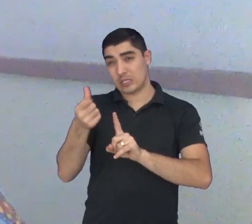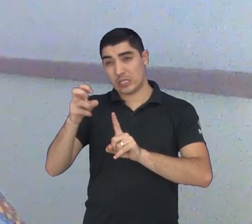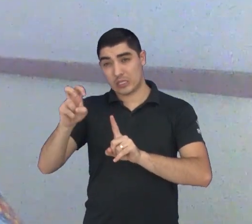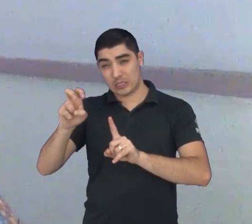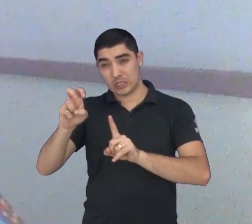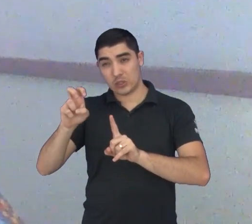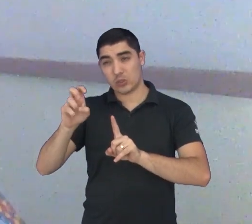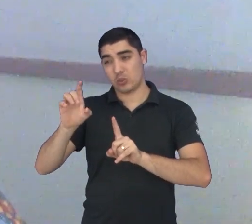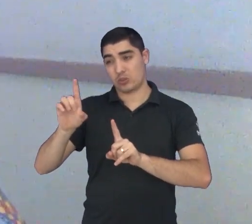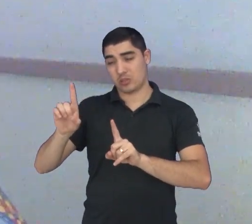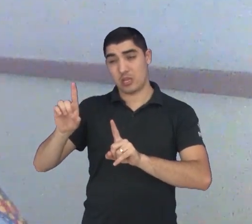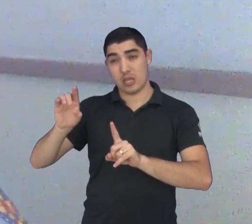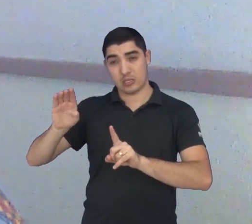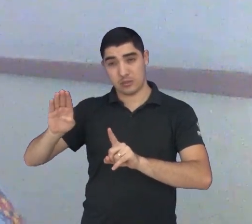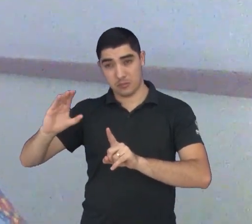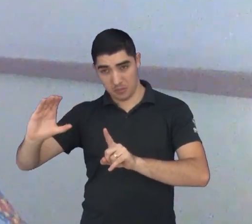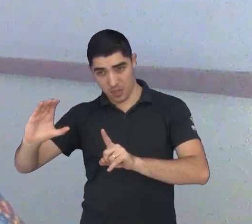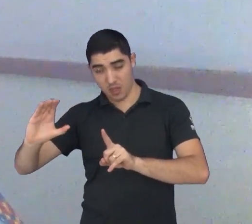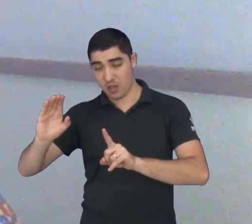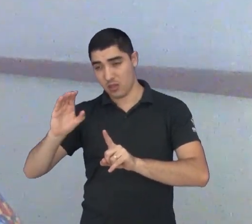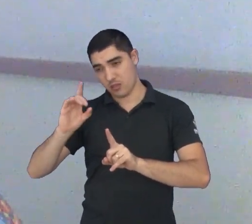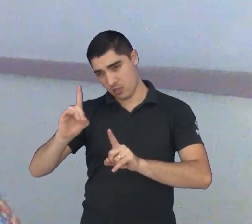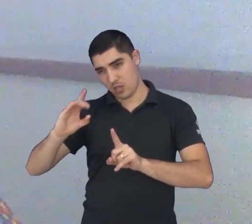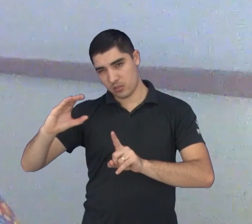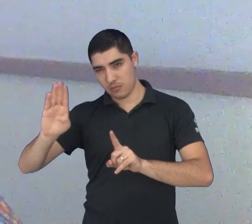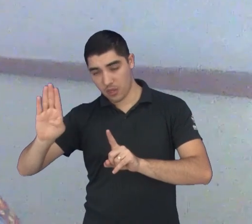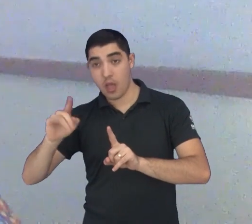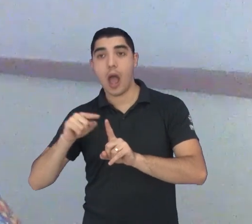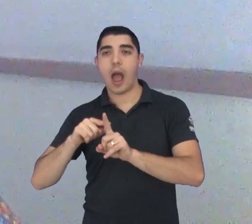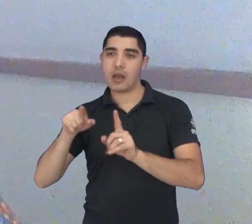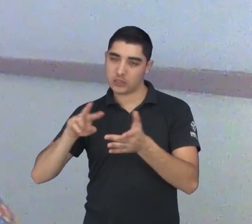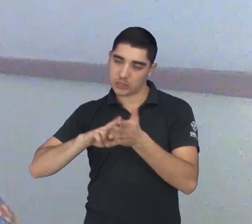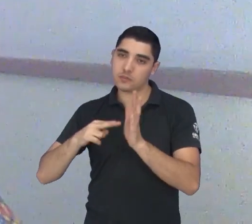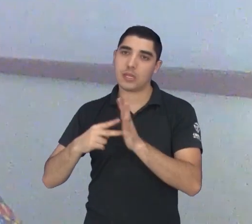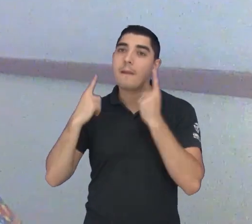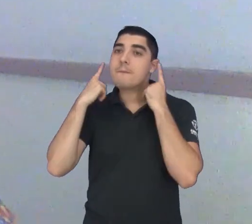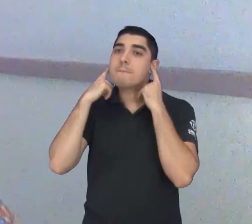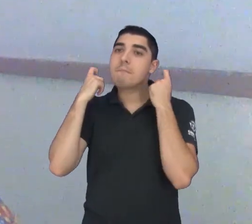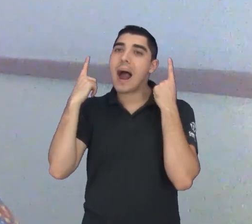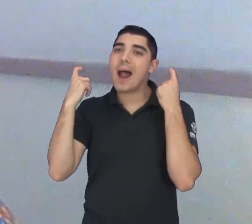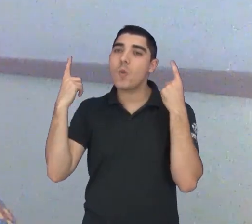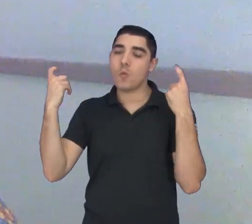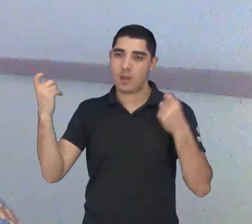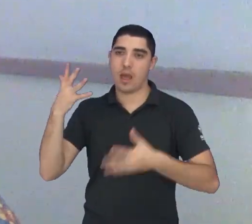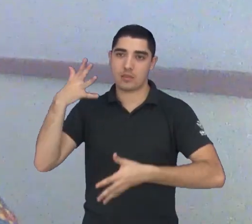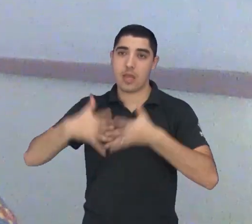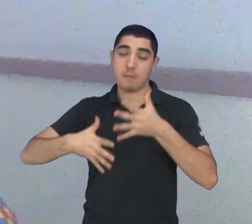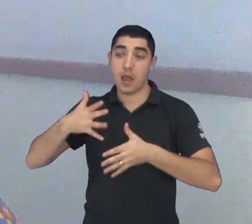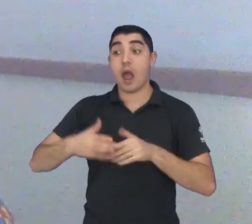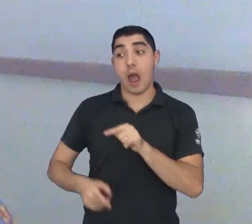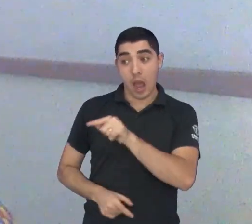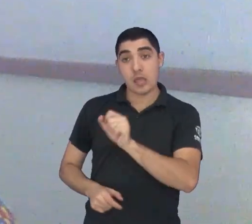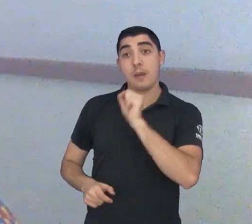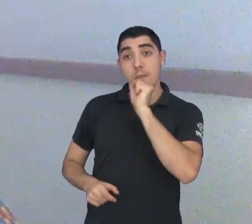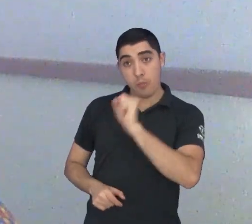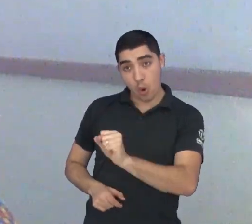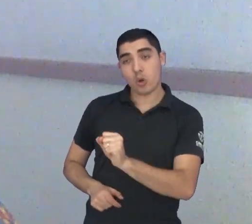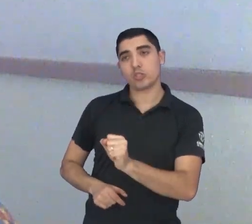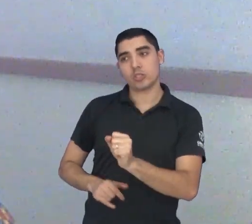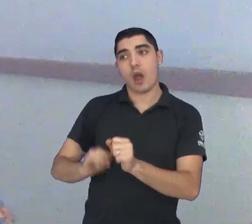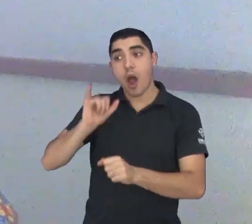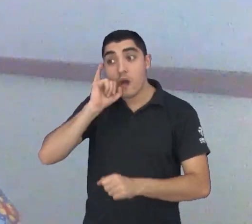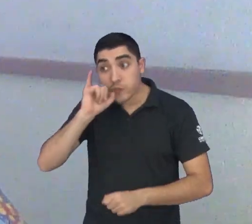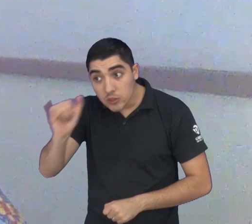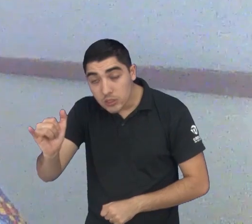já se caracteriza como ruído. Então, a unidade já pode ser advertida, pode ser notificada e depois